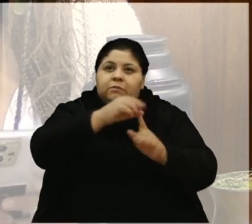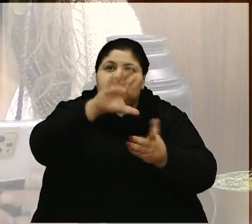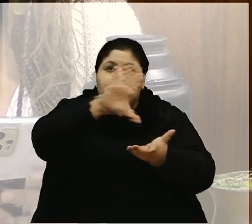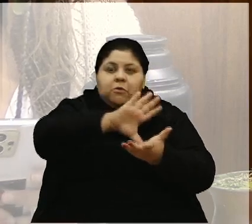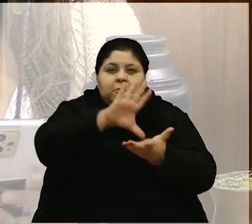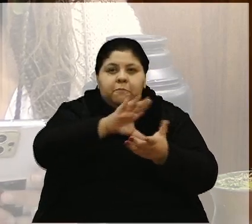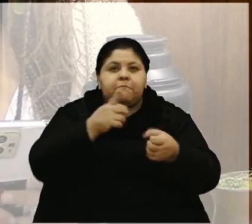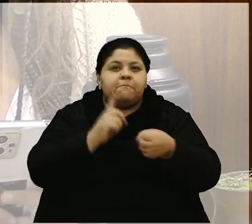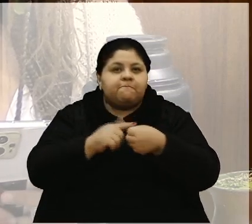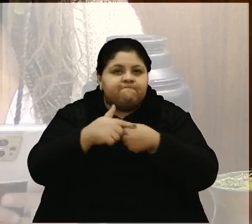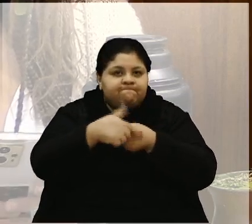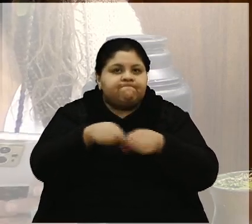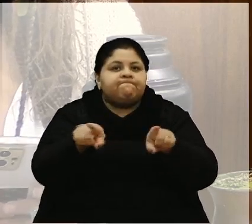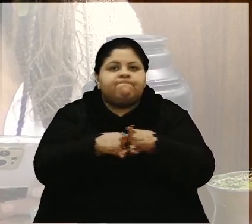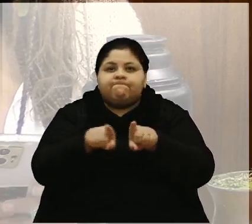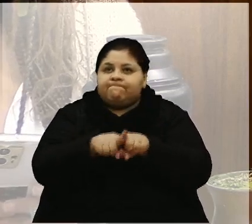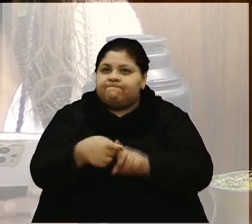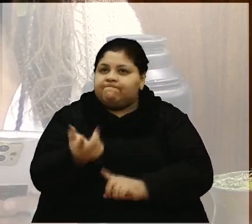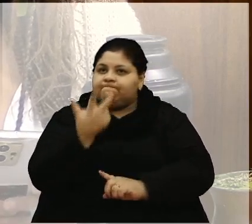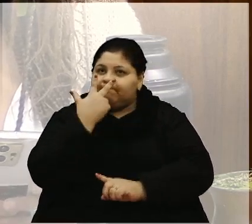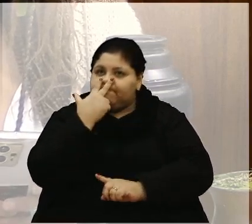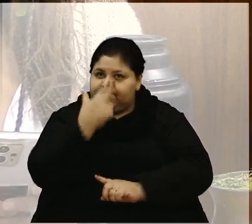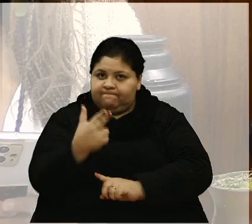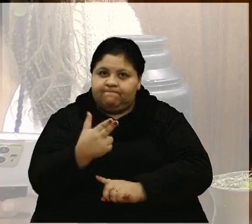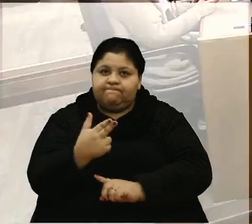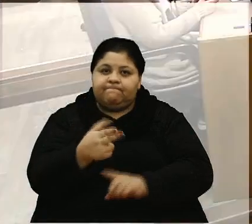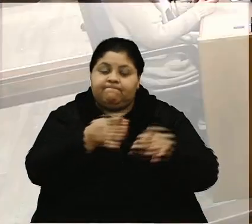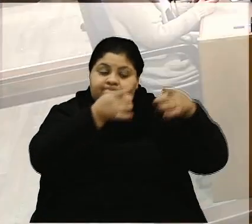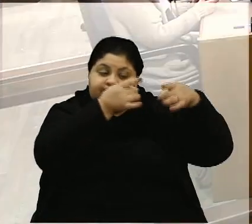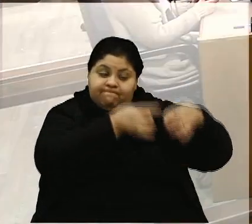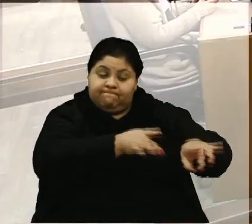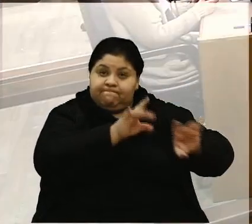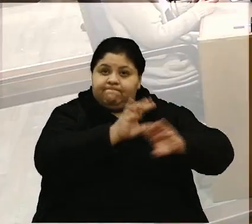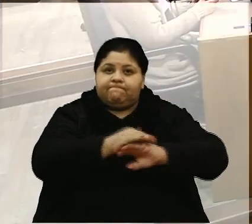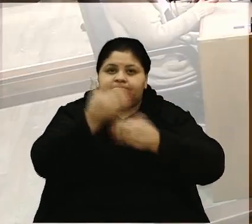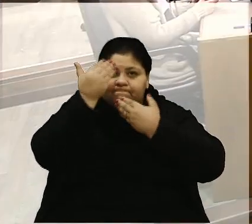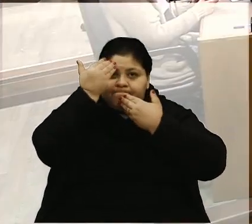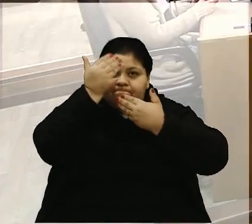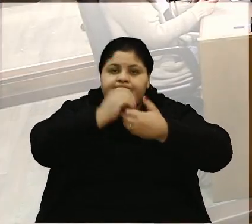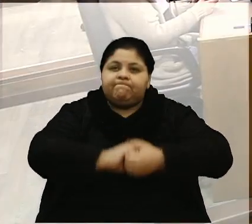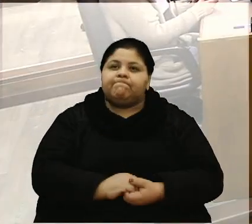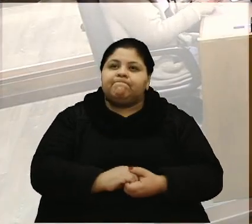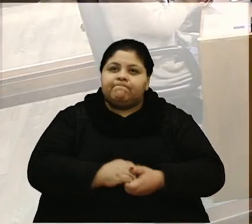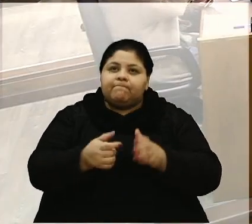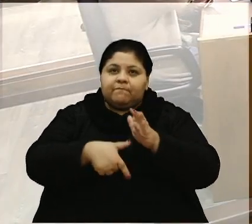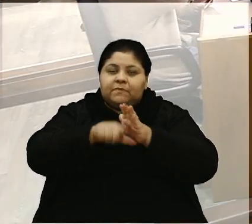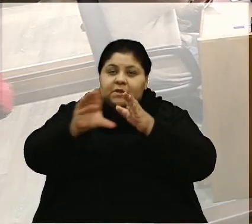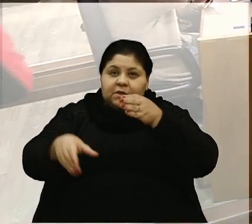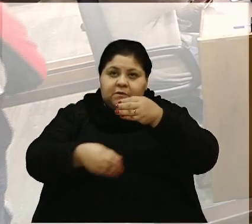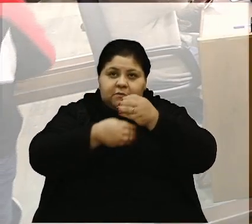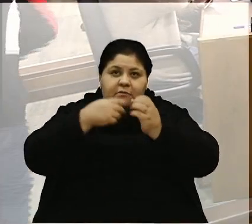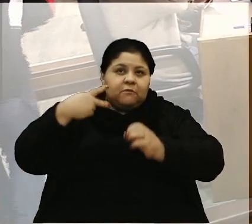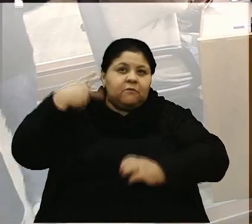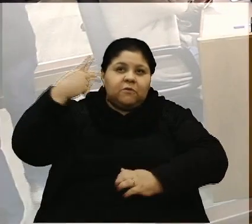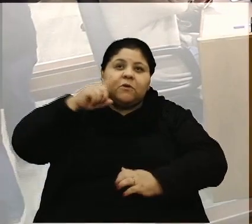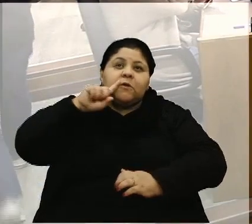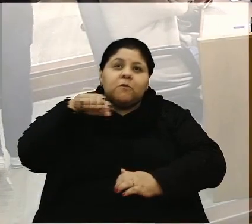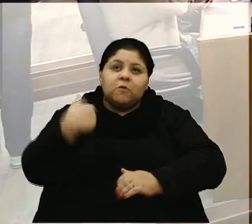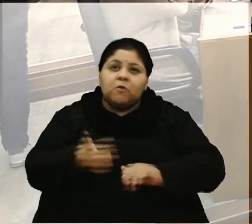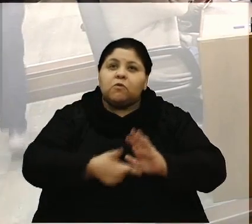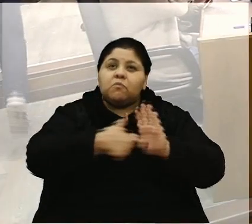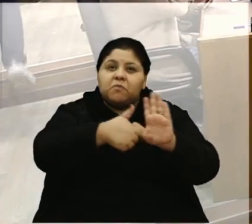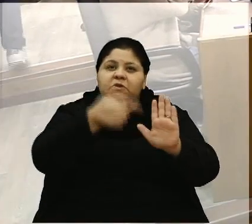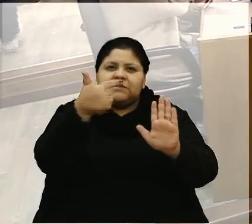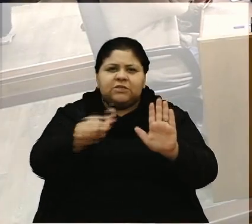que também segue a mesma onda de desleixo. Obrigado. Obrigado, vereador Lucas. Antes de passar a parte ao vereador Gladys, só para mostrar mais uma situação que eu conversei com o